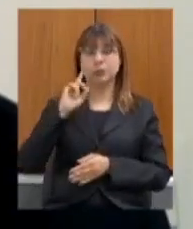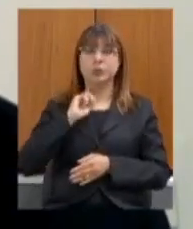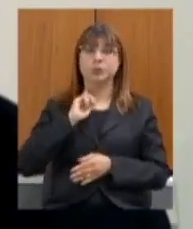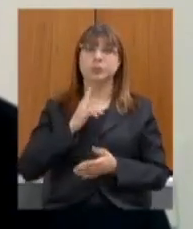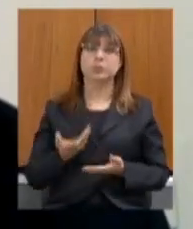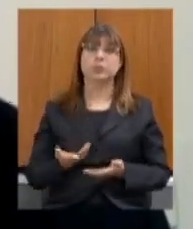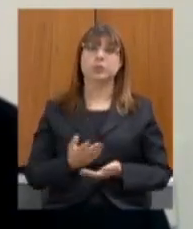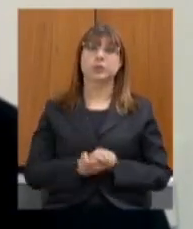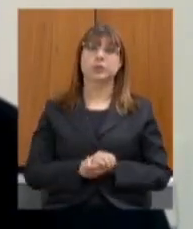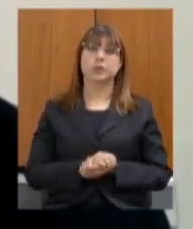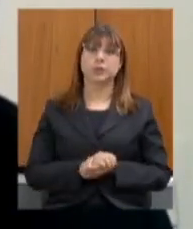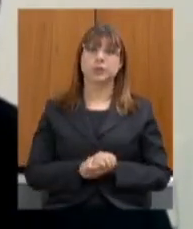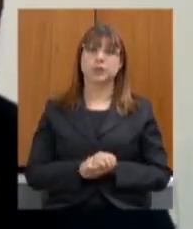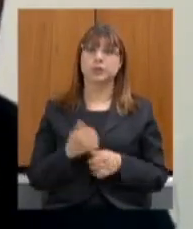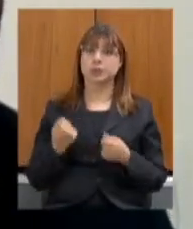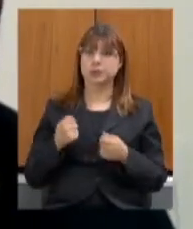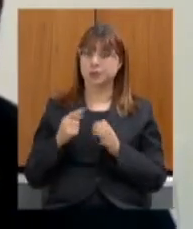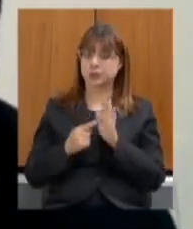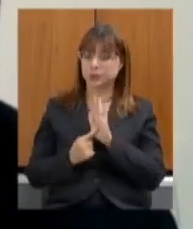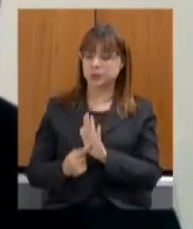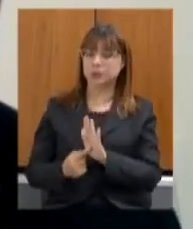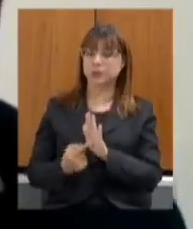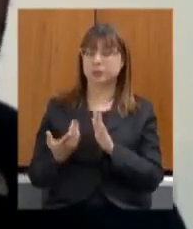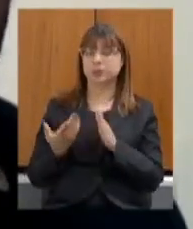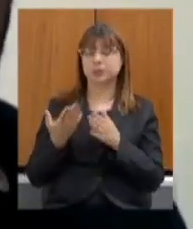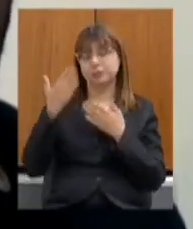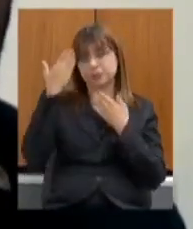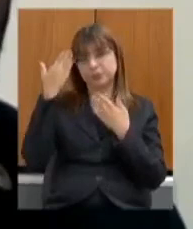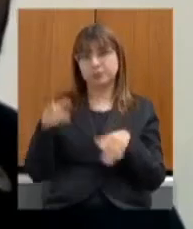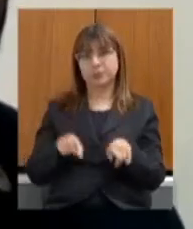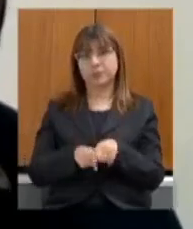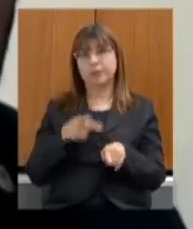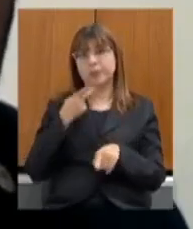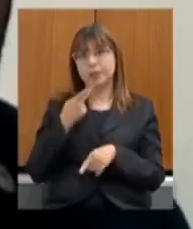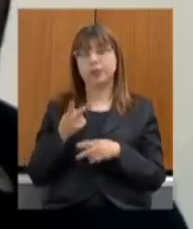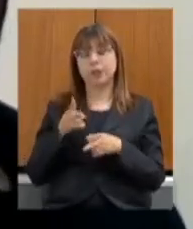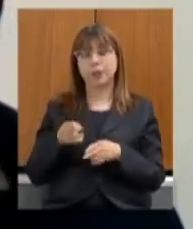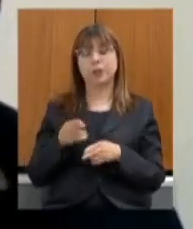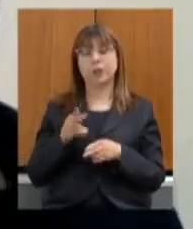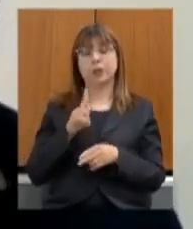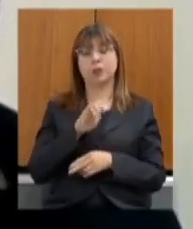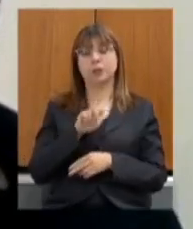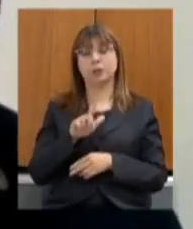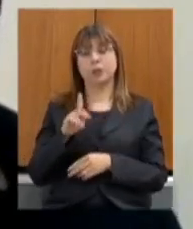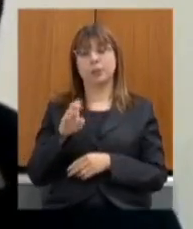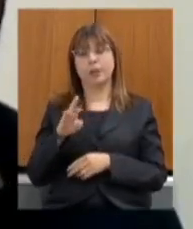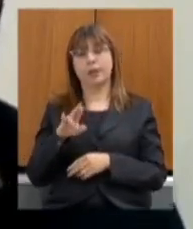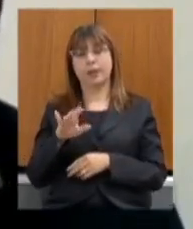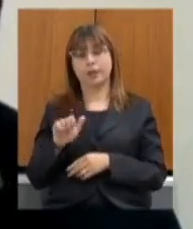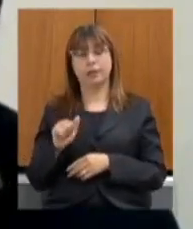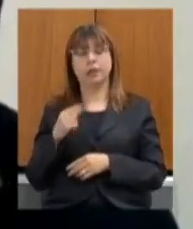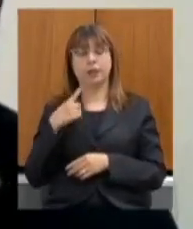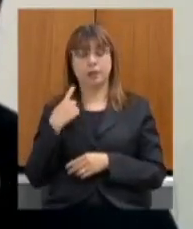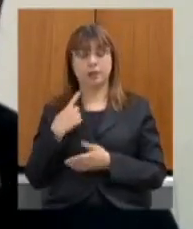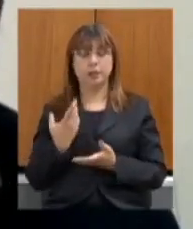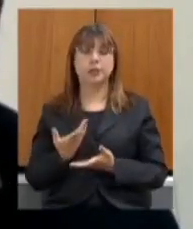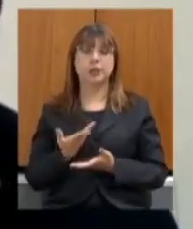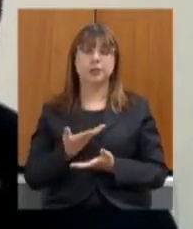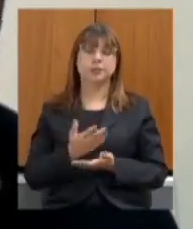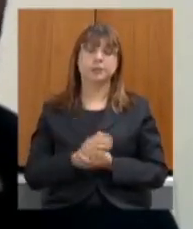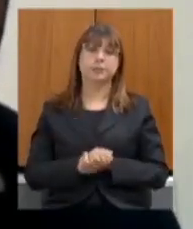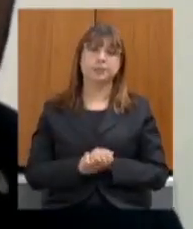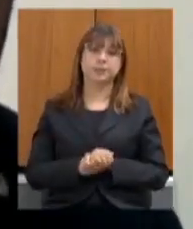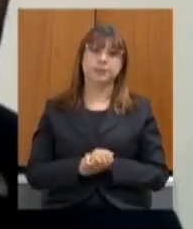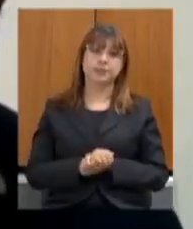poderia trazer, externar o meu agradecimento e endossar as palavras do companheiro Gil Pereira, deputado que ali colocou, e da mesma forma o